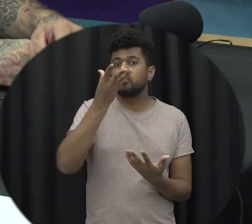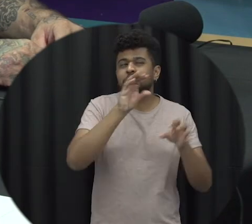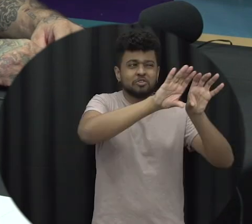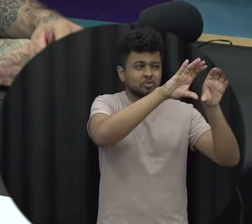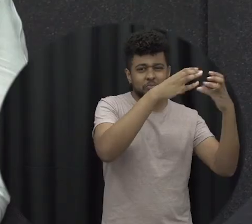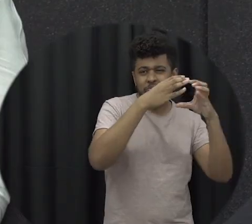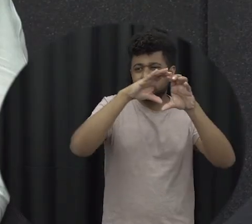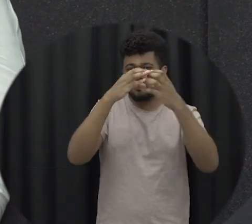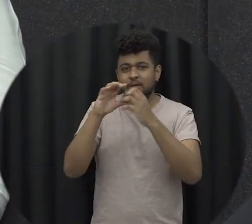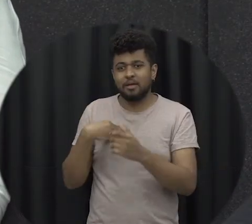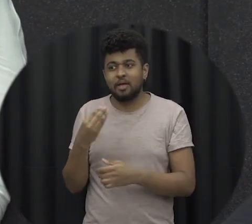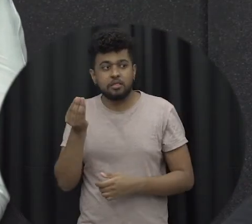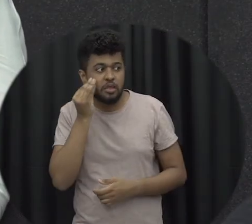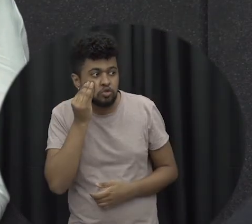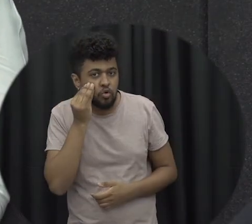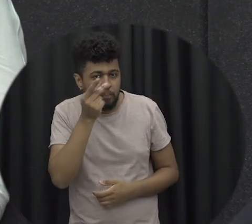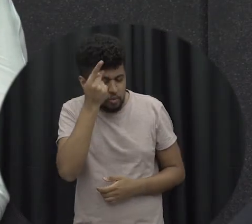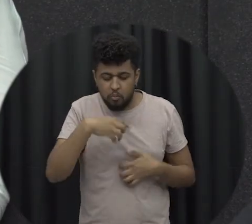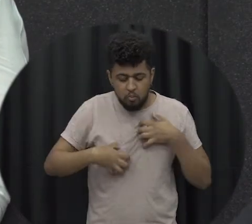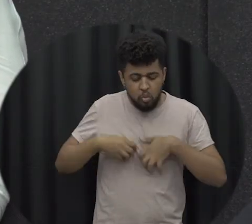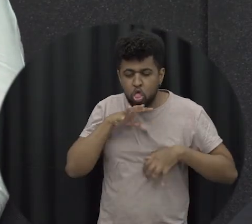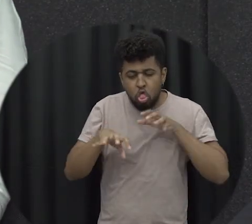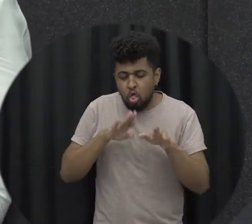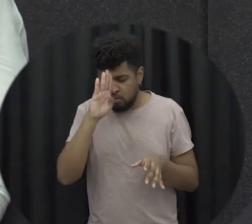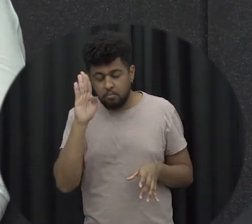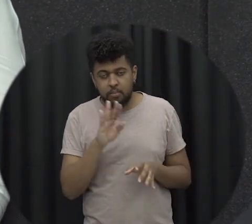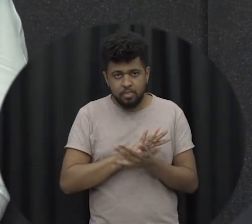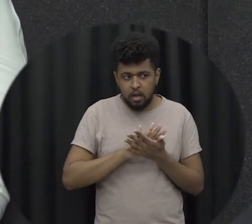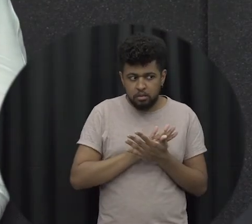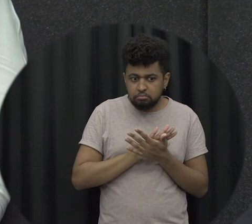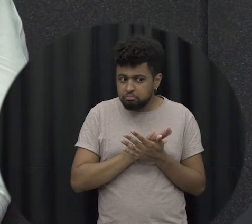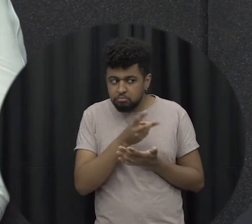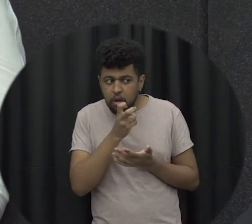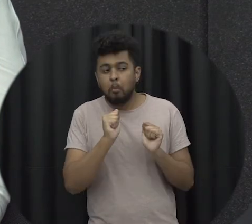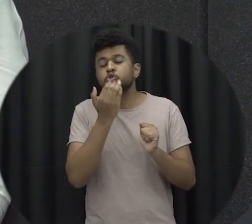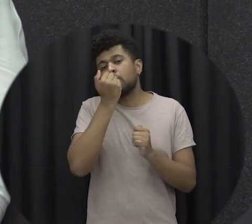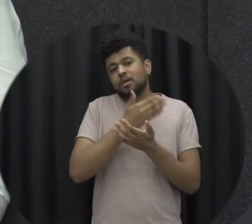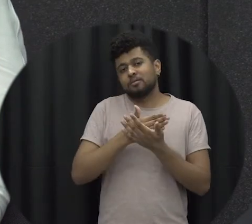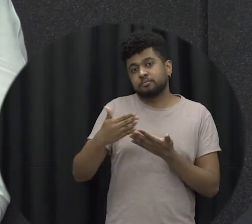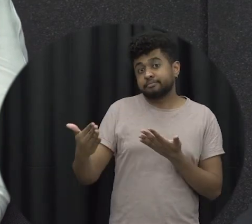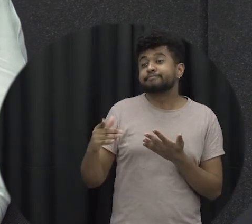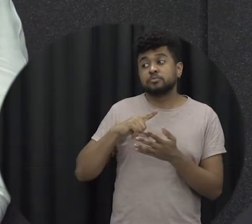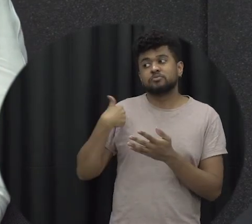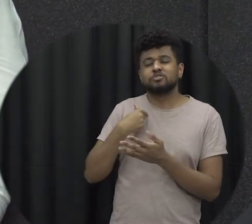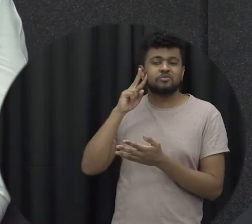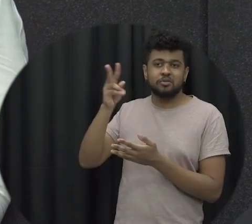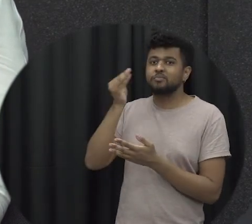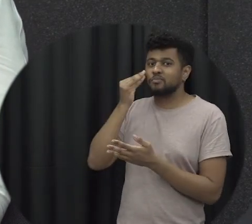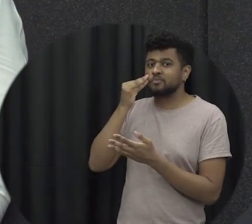gente vê muito nas comunidades é testou, ninguém passou mal, vamos começar a consumir como